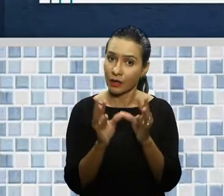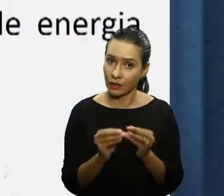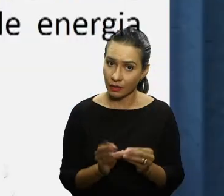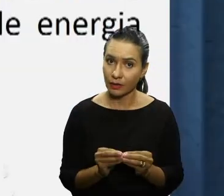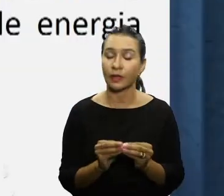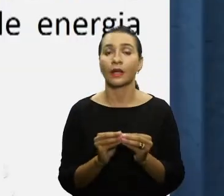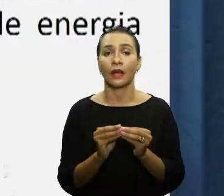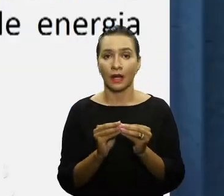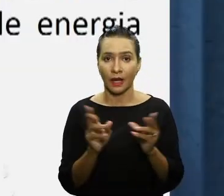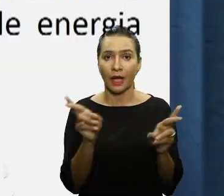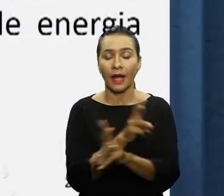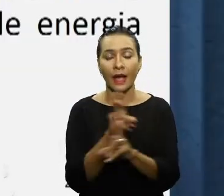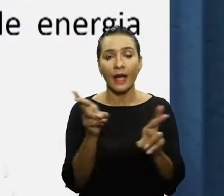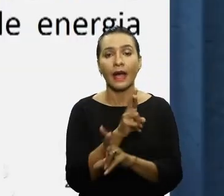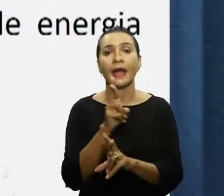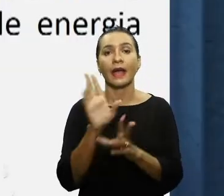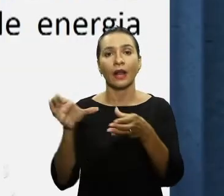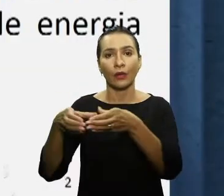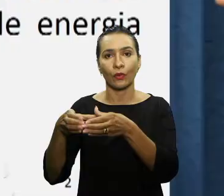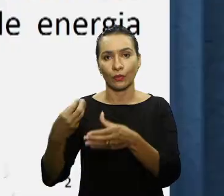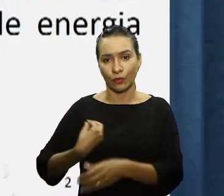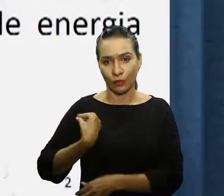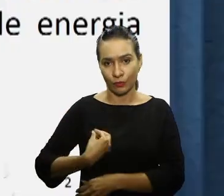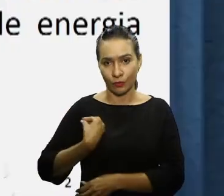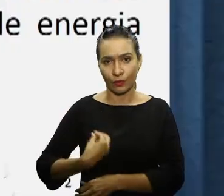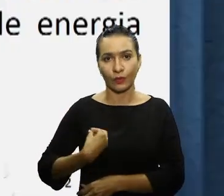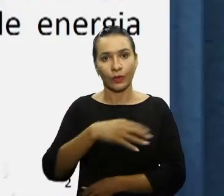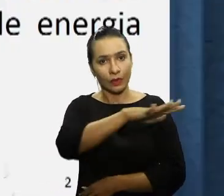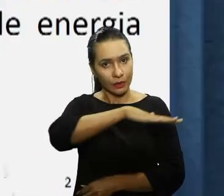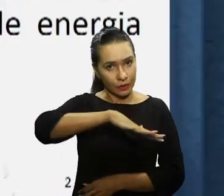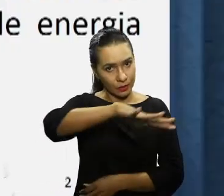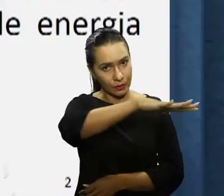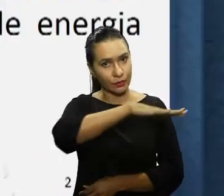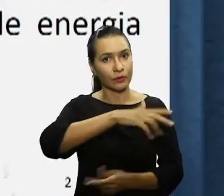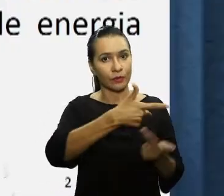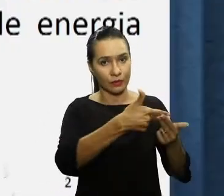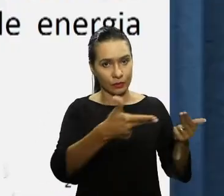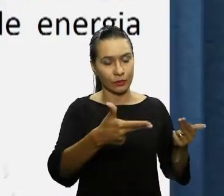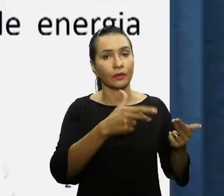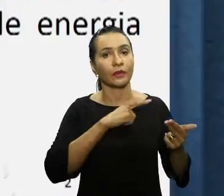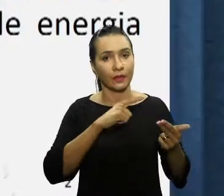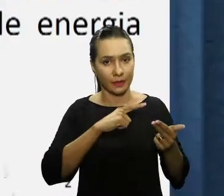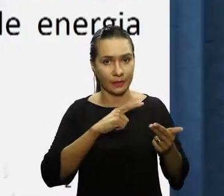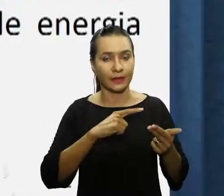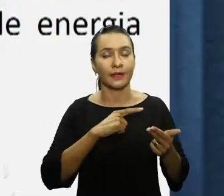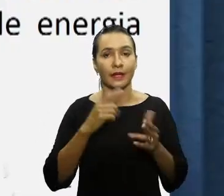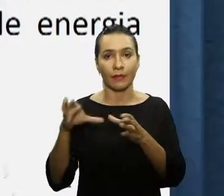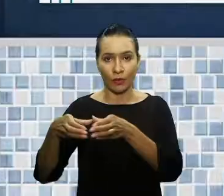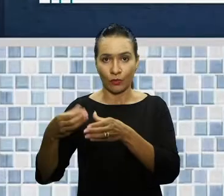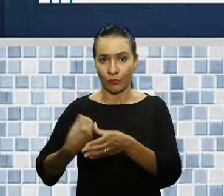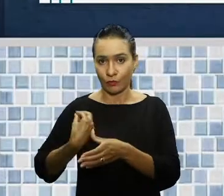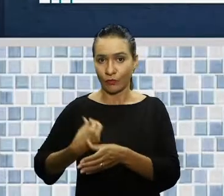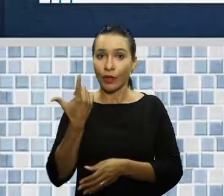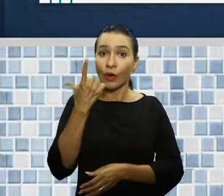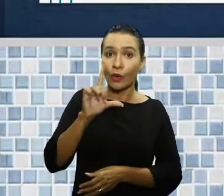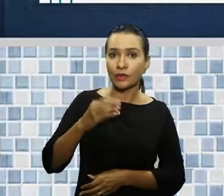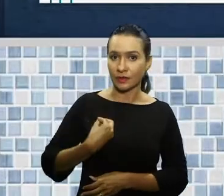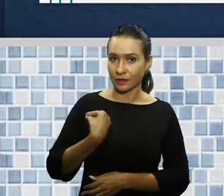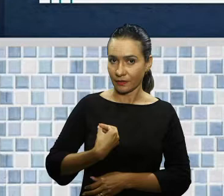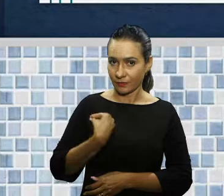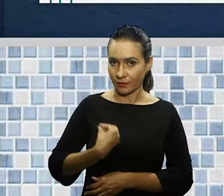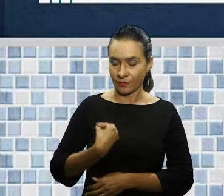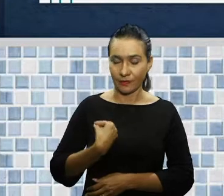seres vivos e os recursos que os ambientes oferecem para a sobrevivência desses seres vivos.